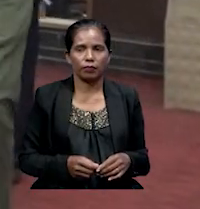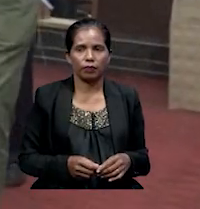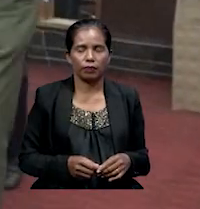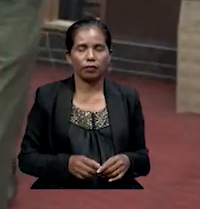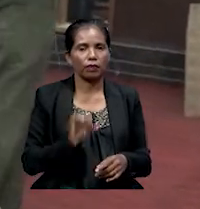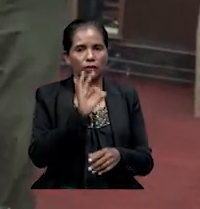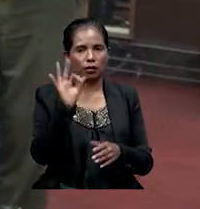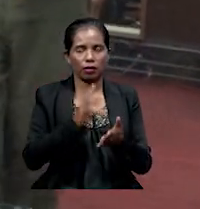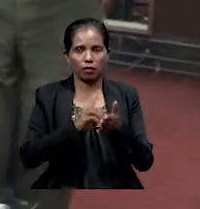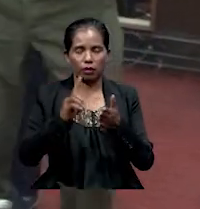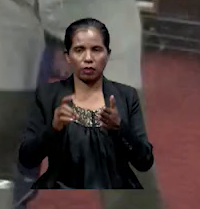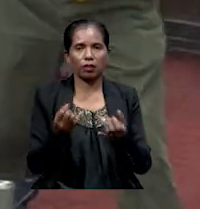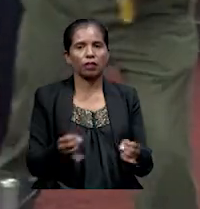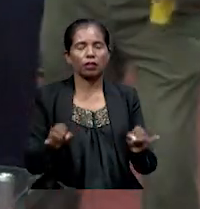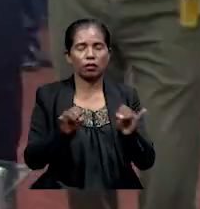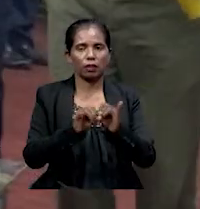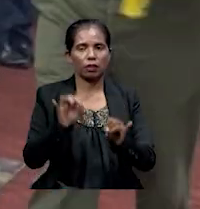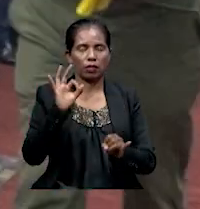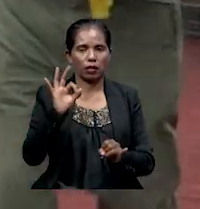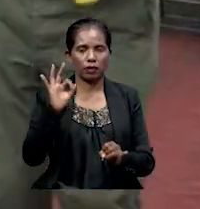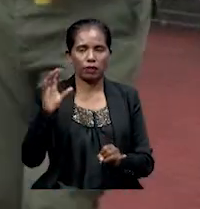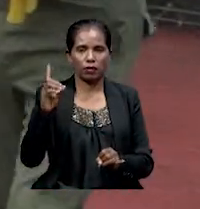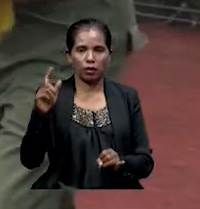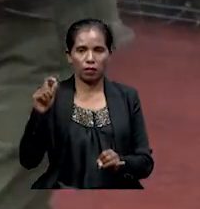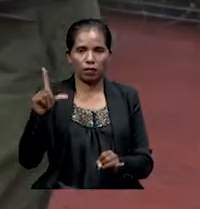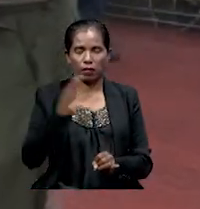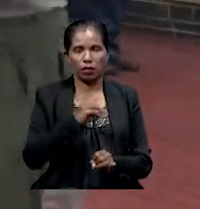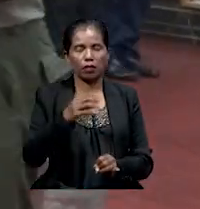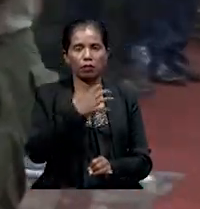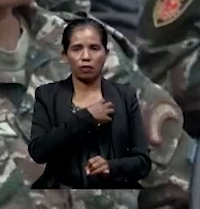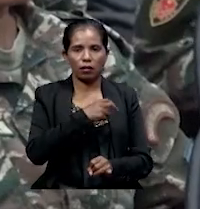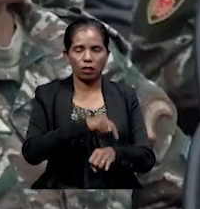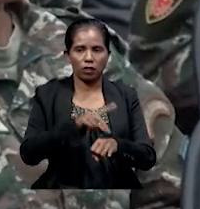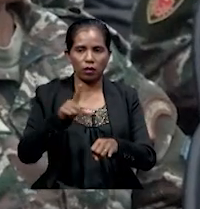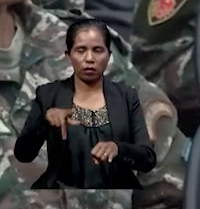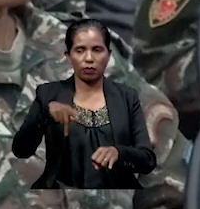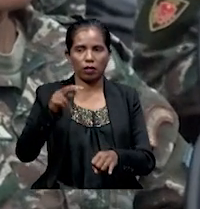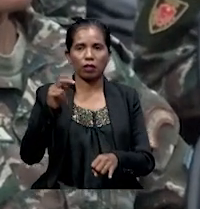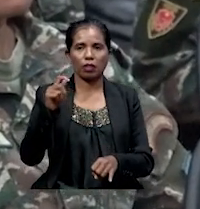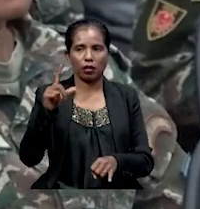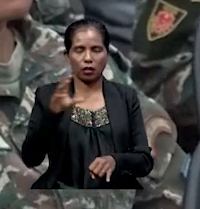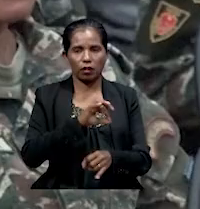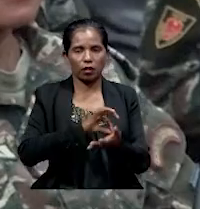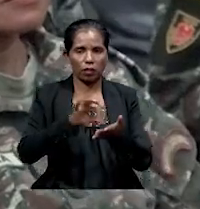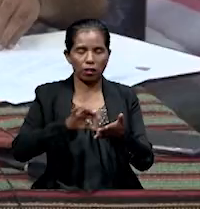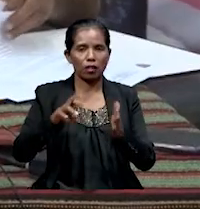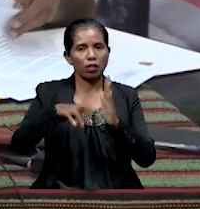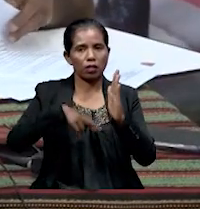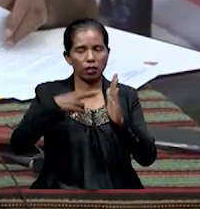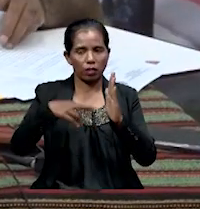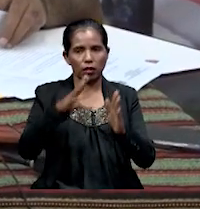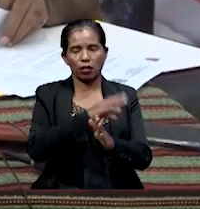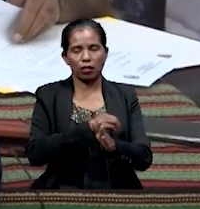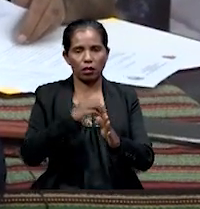Sexta semana, né? Instituição Falentil Força Defesa Timor-Leste, FFDTL, e a Polícia Nacional Timor-Leste, PNTL, assina regra